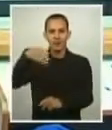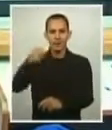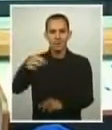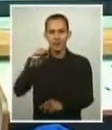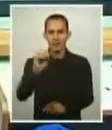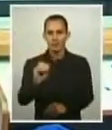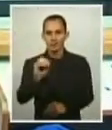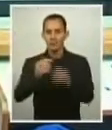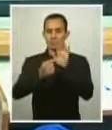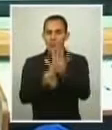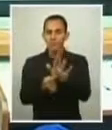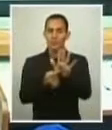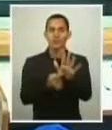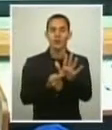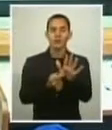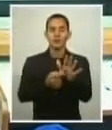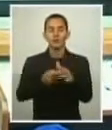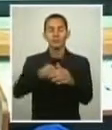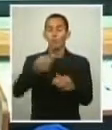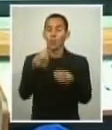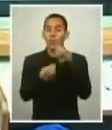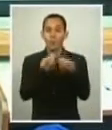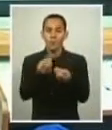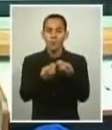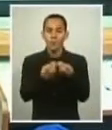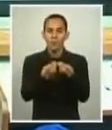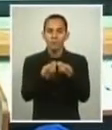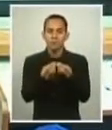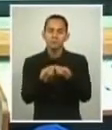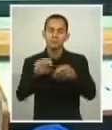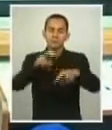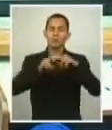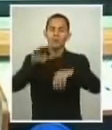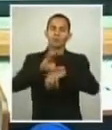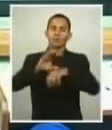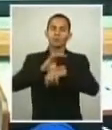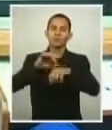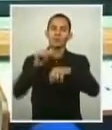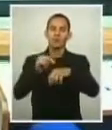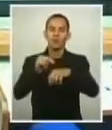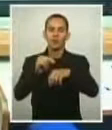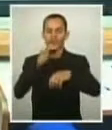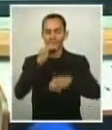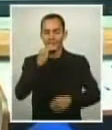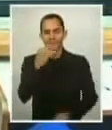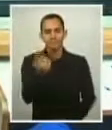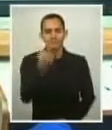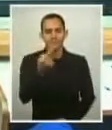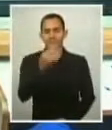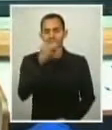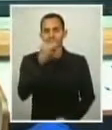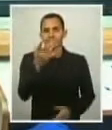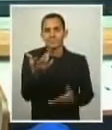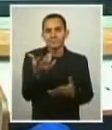Expresso limites expressos em termos de uma constituição bom então nós somos